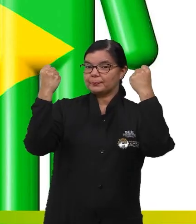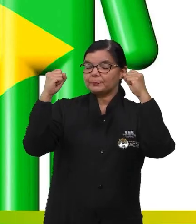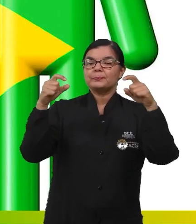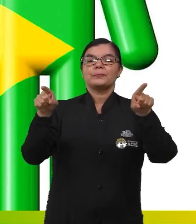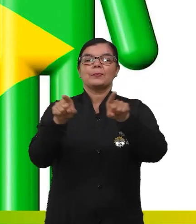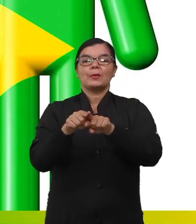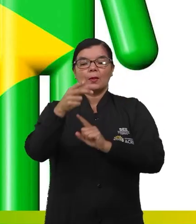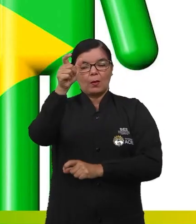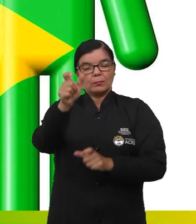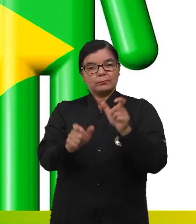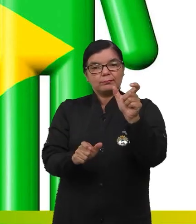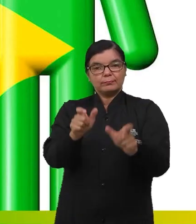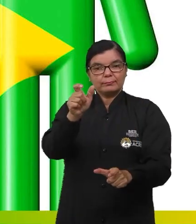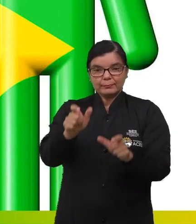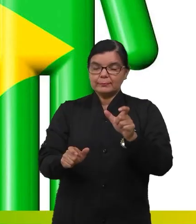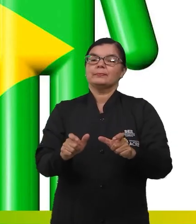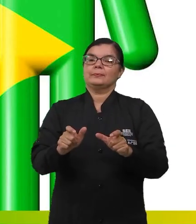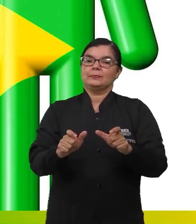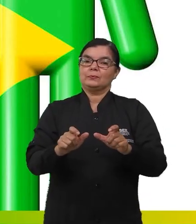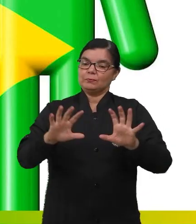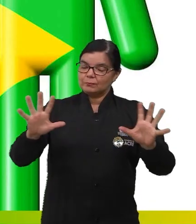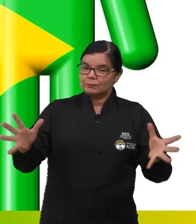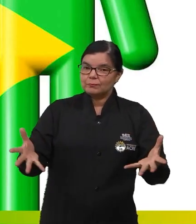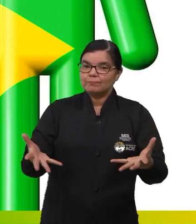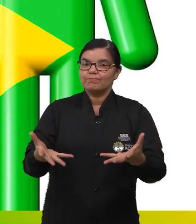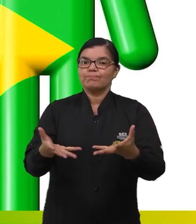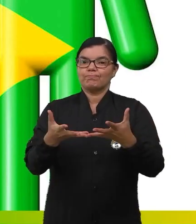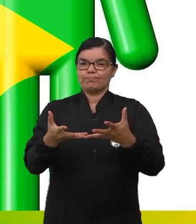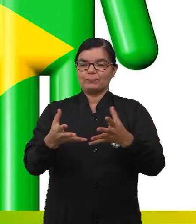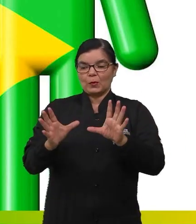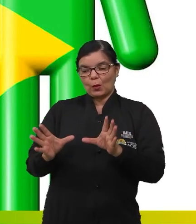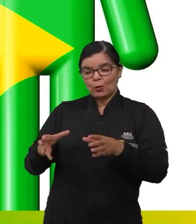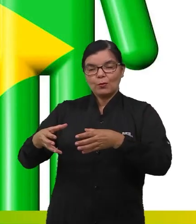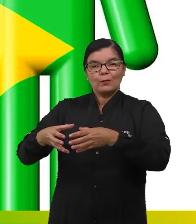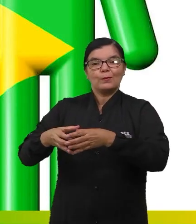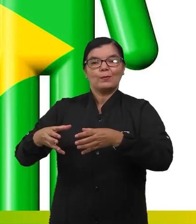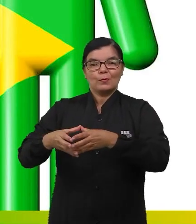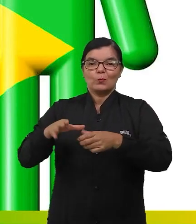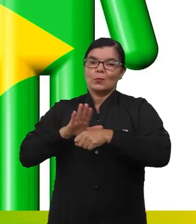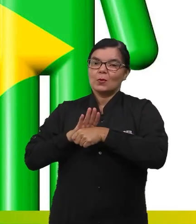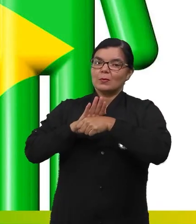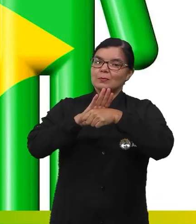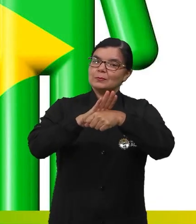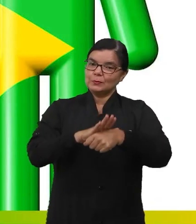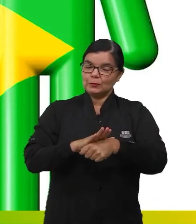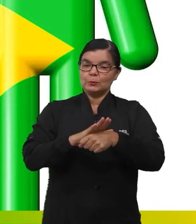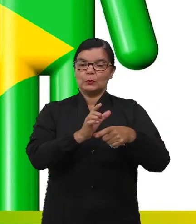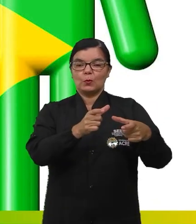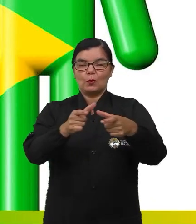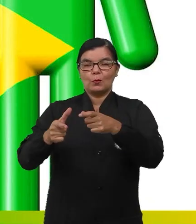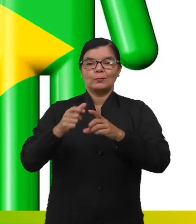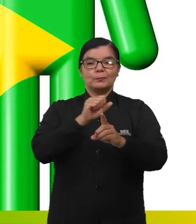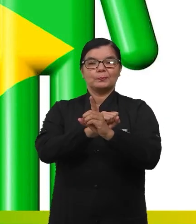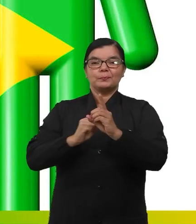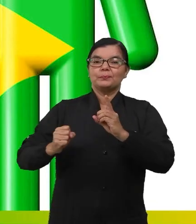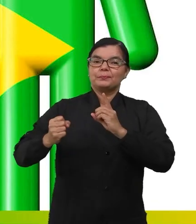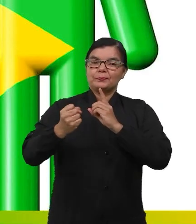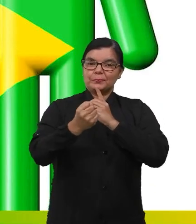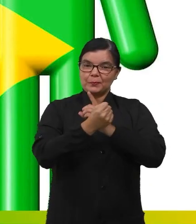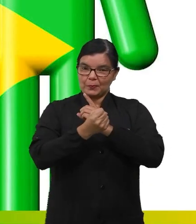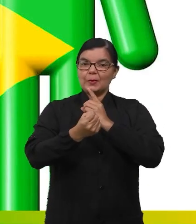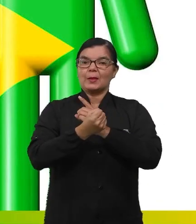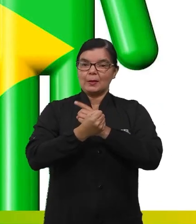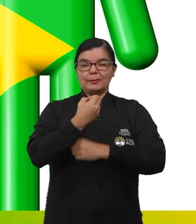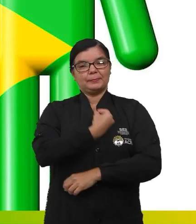os indivíduos se tornam mais engajados em suas comunidades, contribuindo para o ambiente social mais